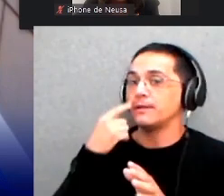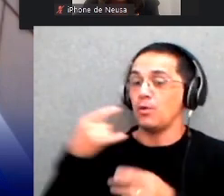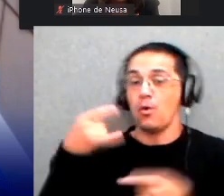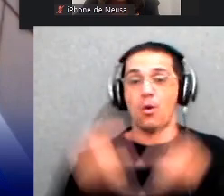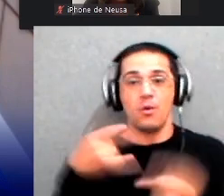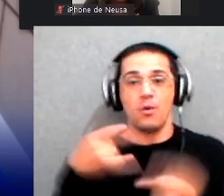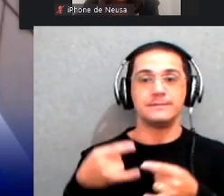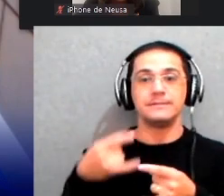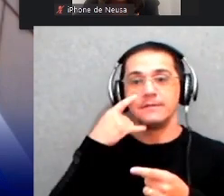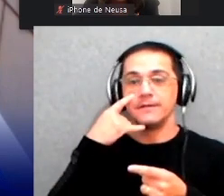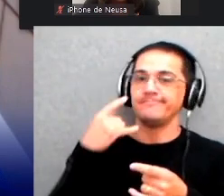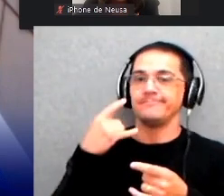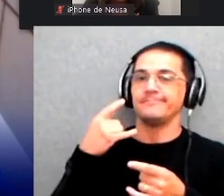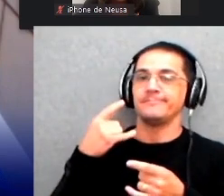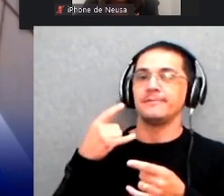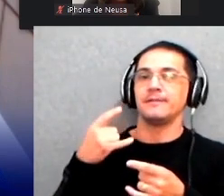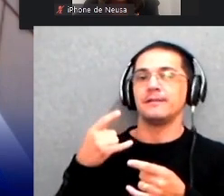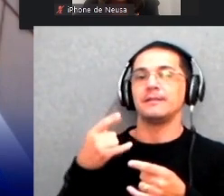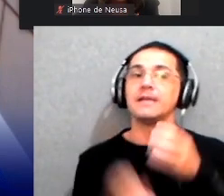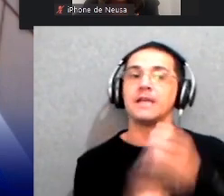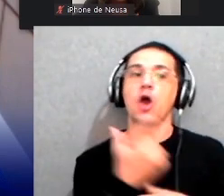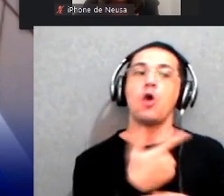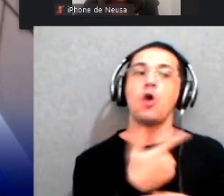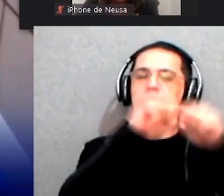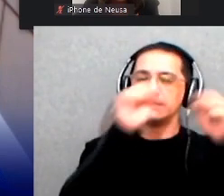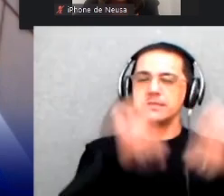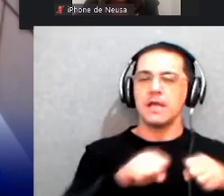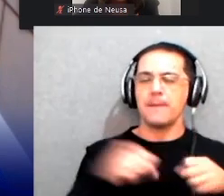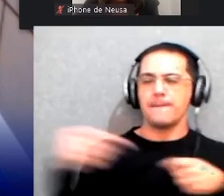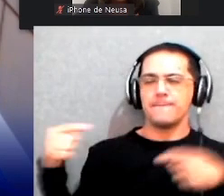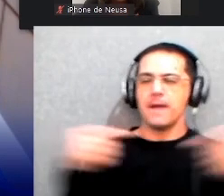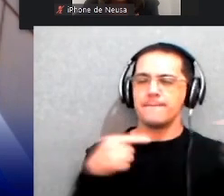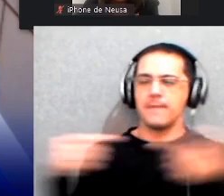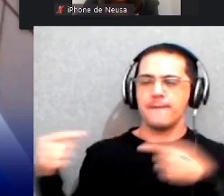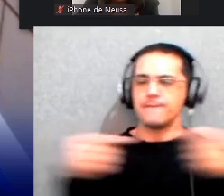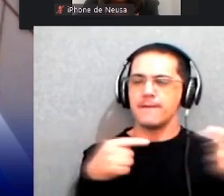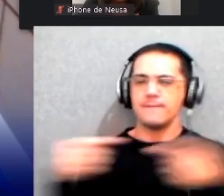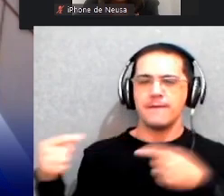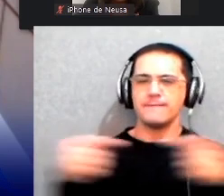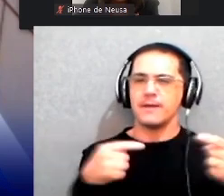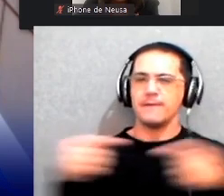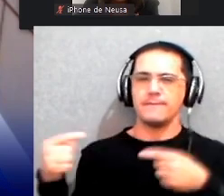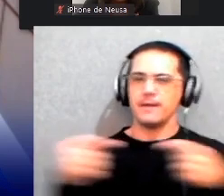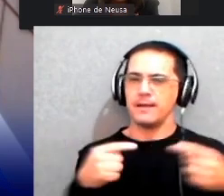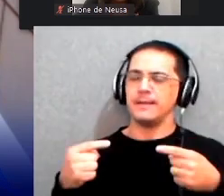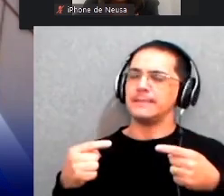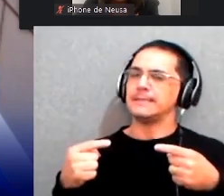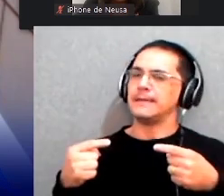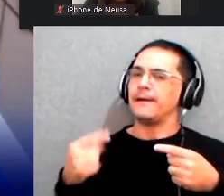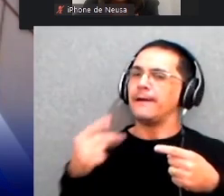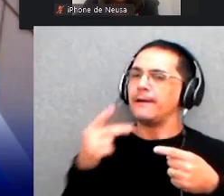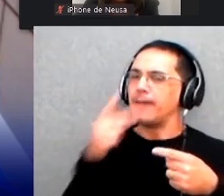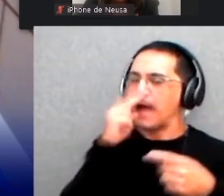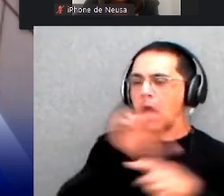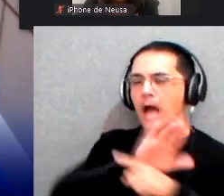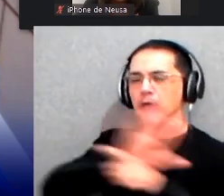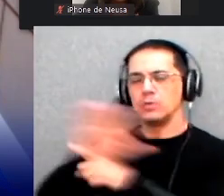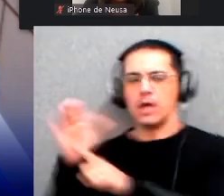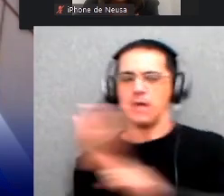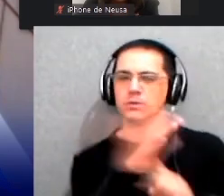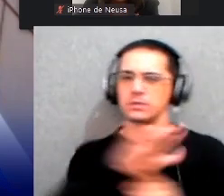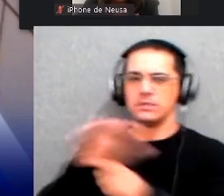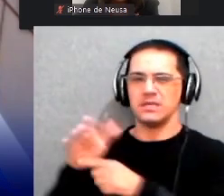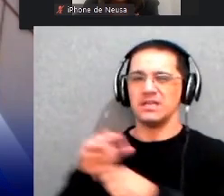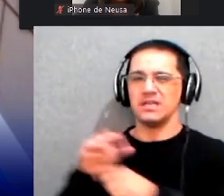cara para que o nosso recurso seja admitido e alguém possa julgar. Eu não queria ter que trabalhar nessa situação. Eu não quero inteligência artificial